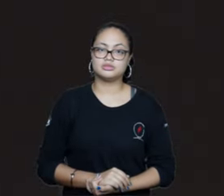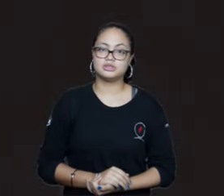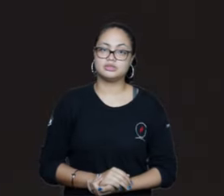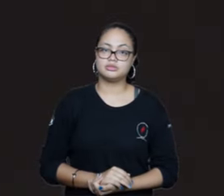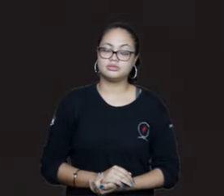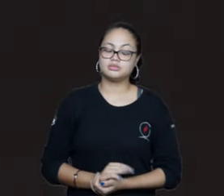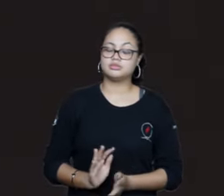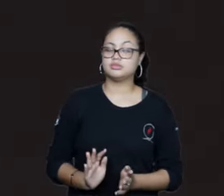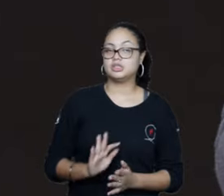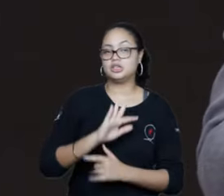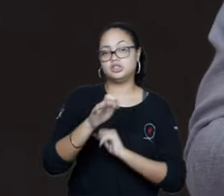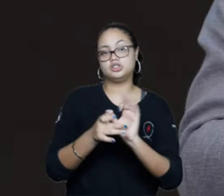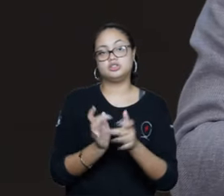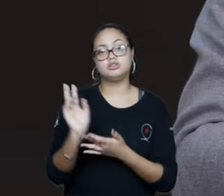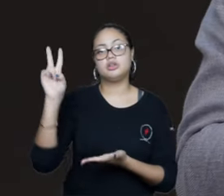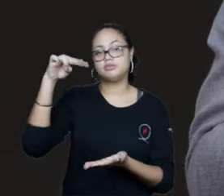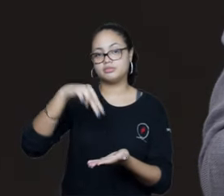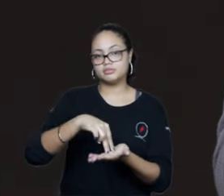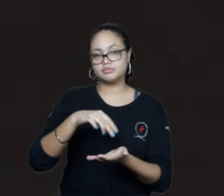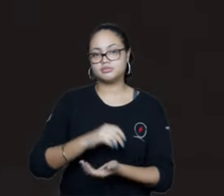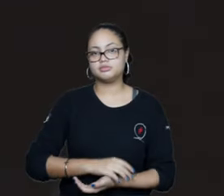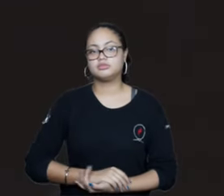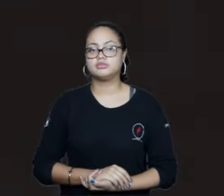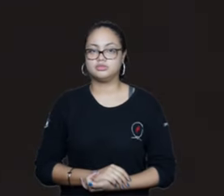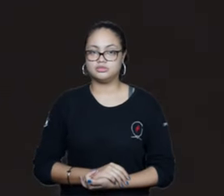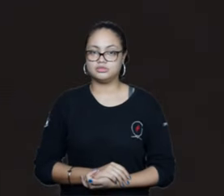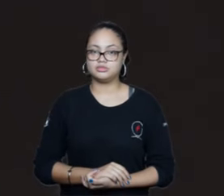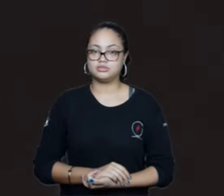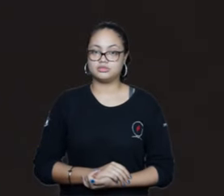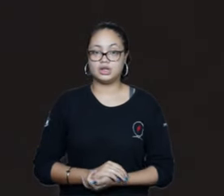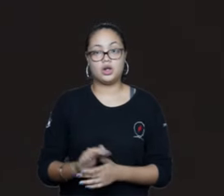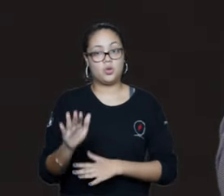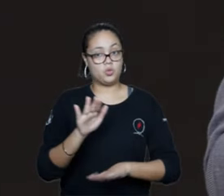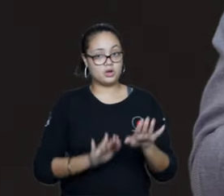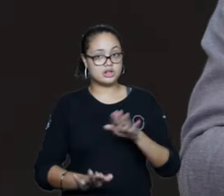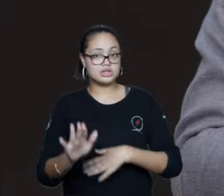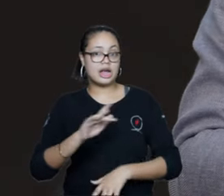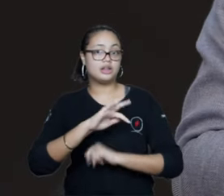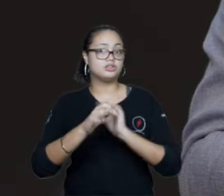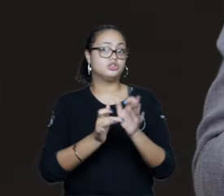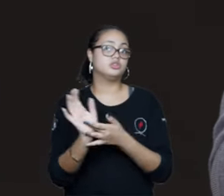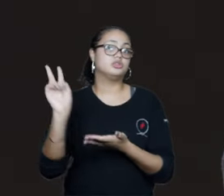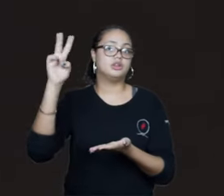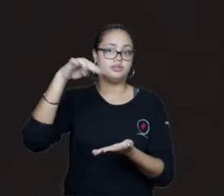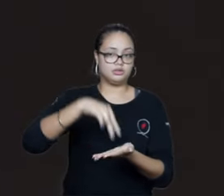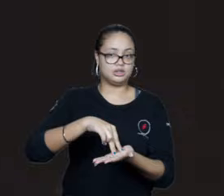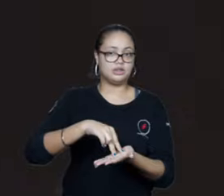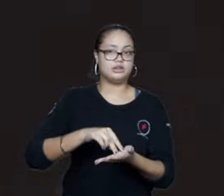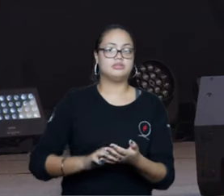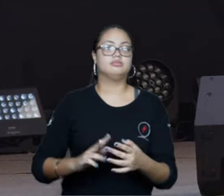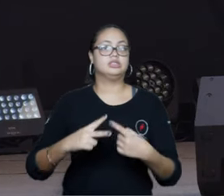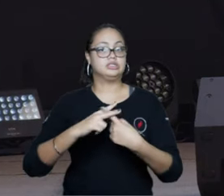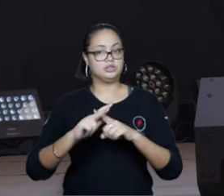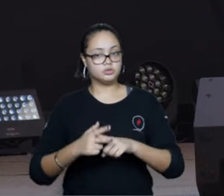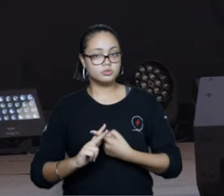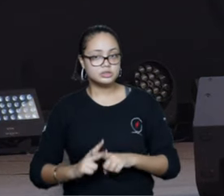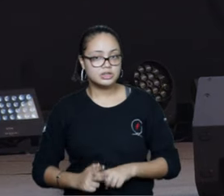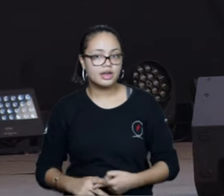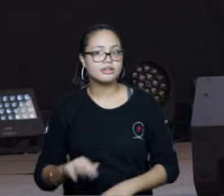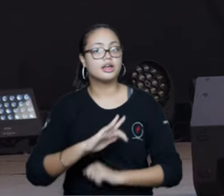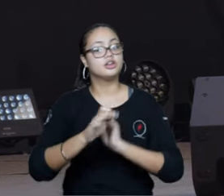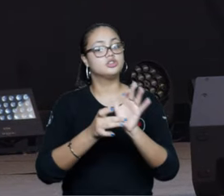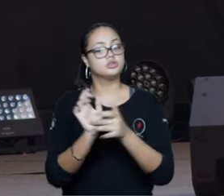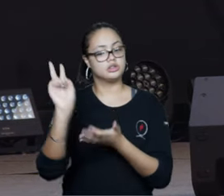tempos sinal dos tempos assim na tua viola irmão Jesus vem Jesus vem